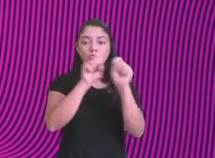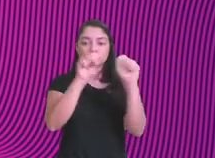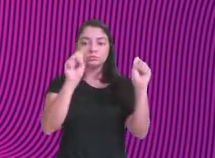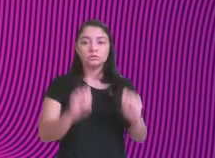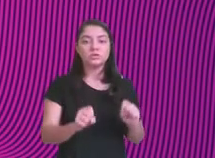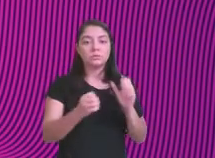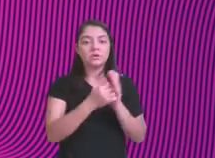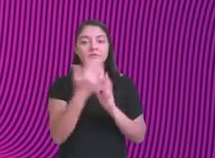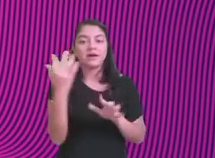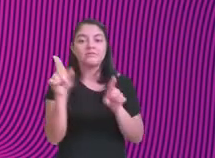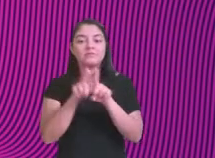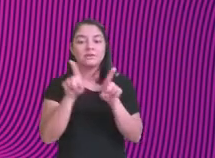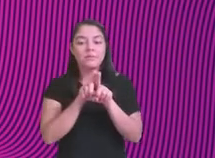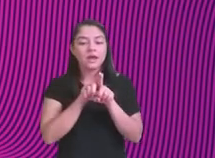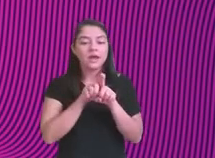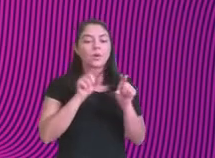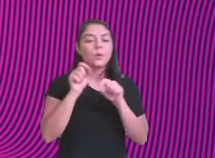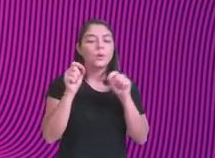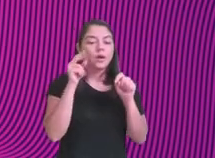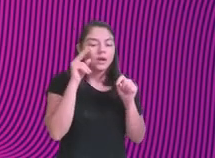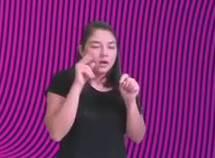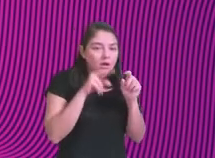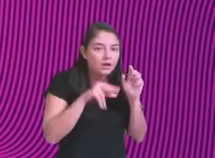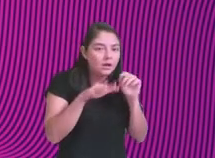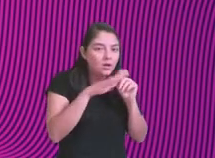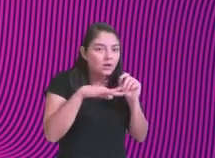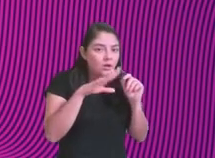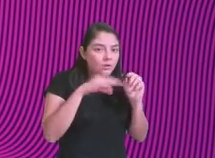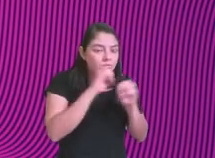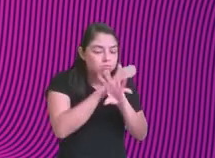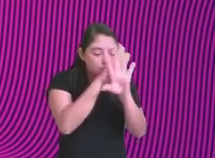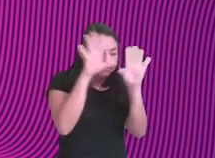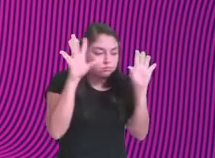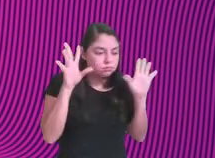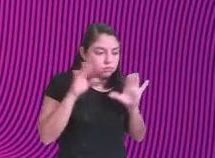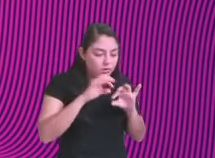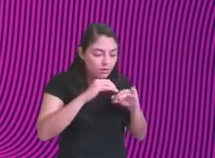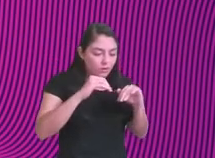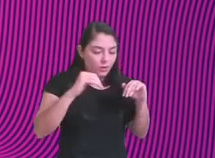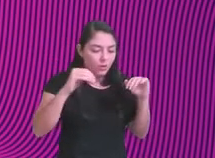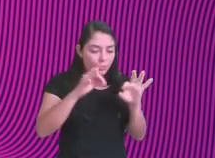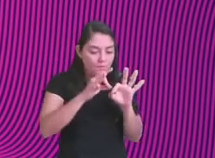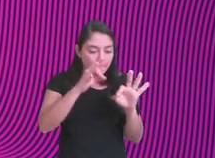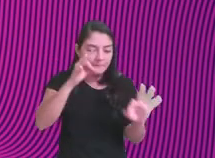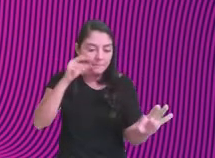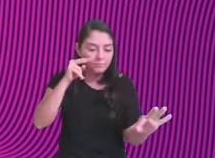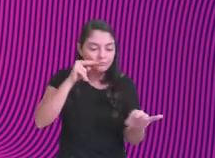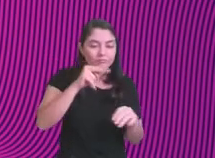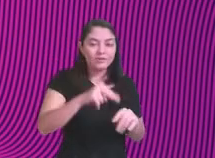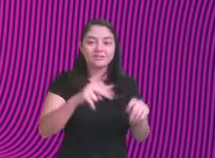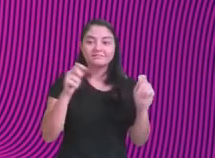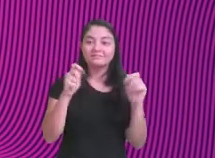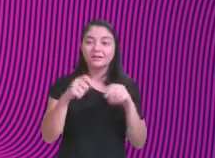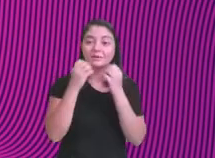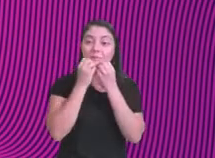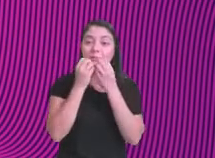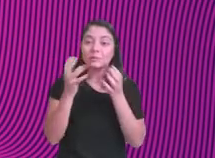tudo, com certeza vão facilitar a democratização e a